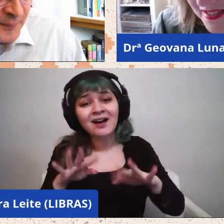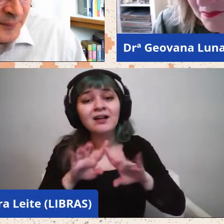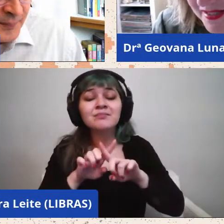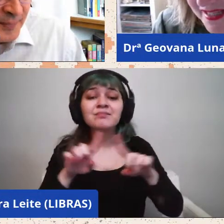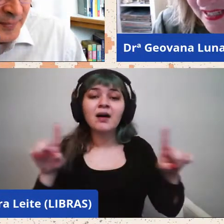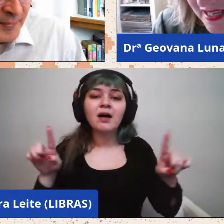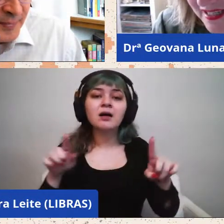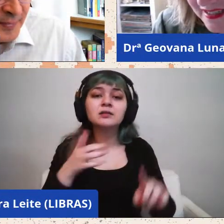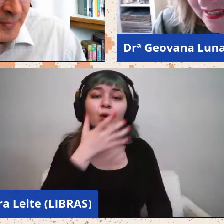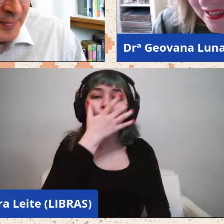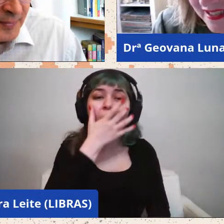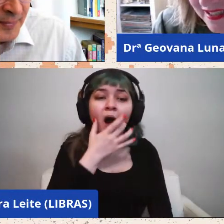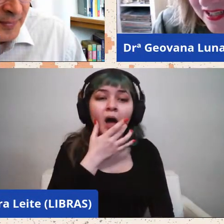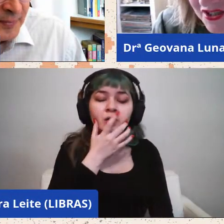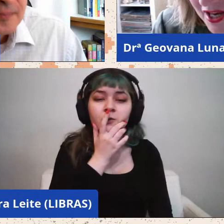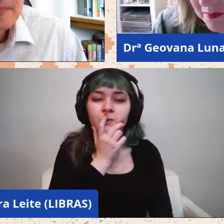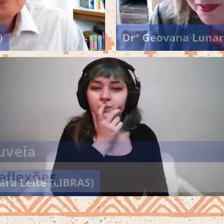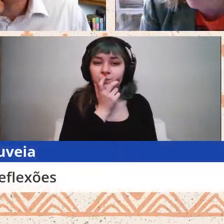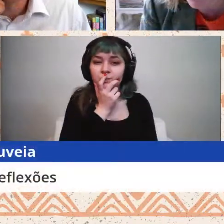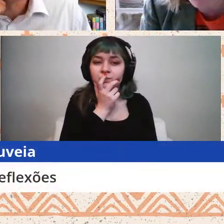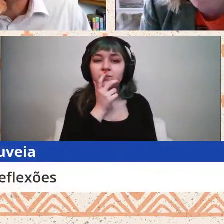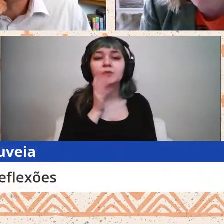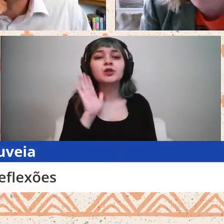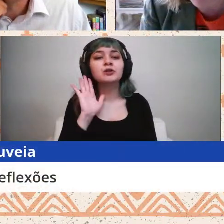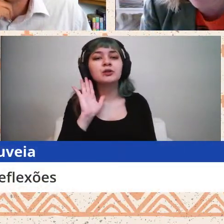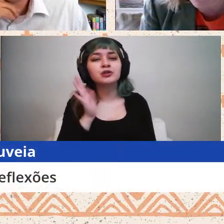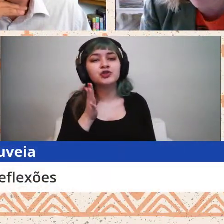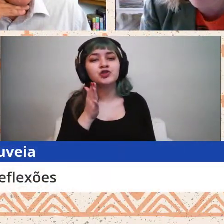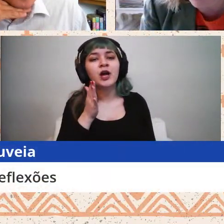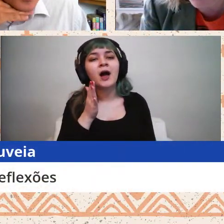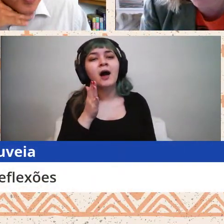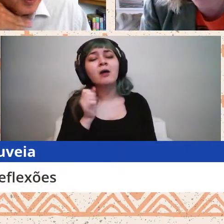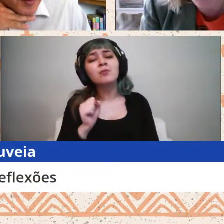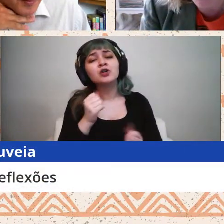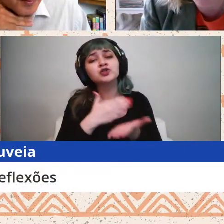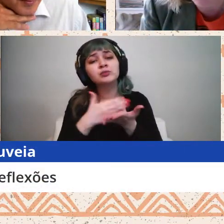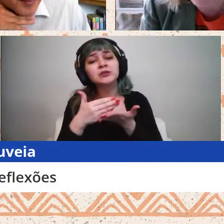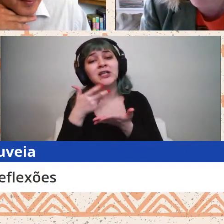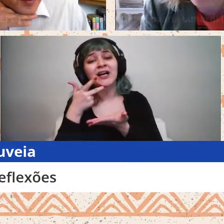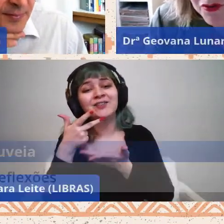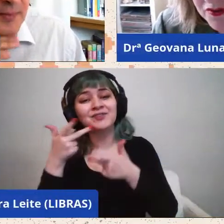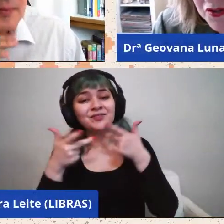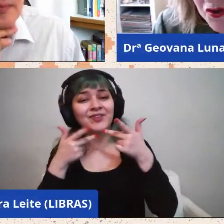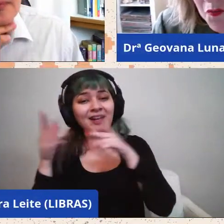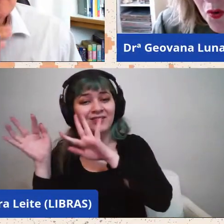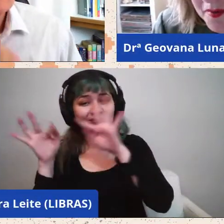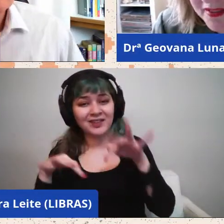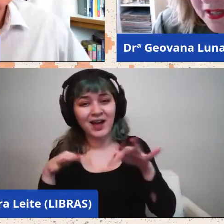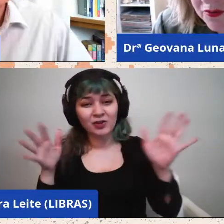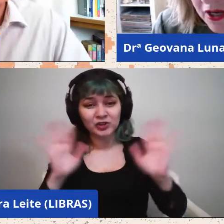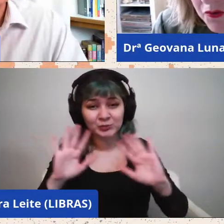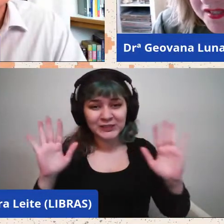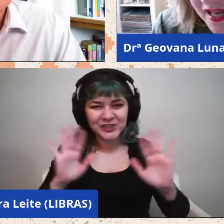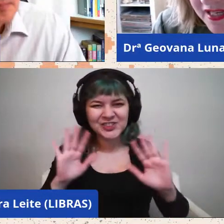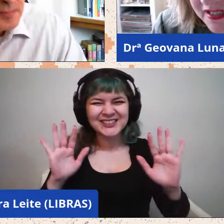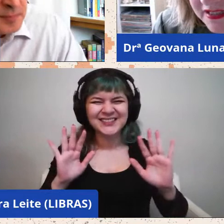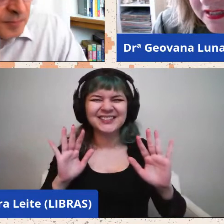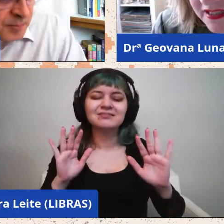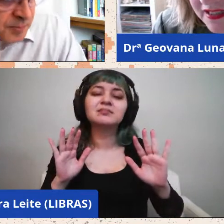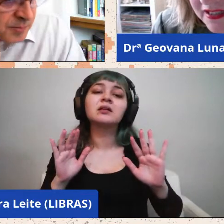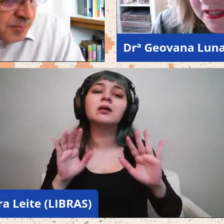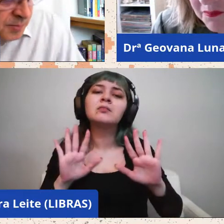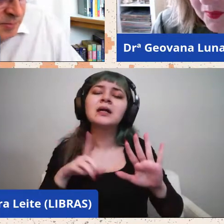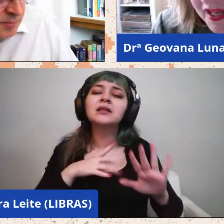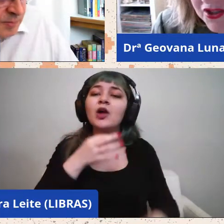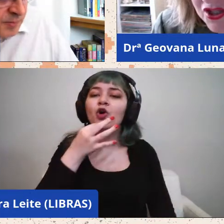que passaria já para as tuas palavras finais e despedida, Jefferson. Tem só um comentário da Roseli